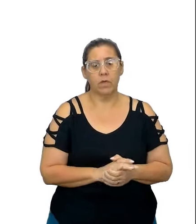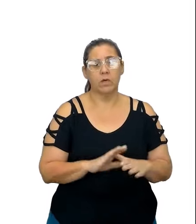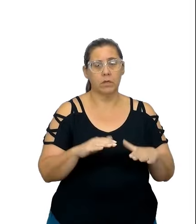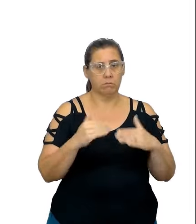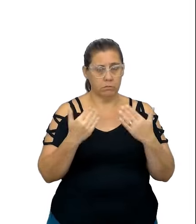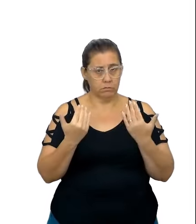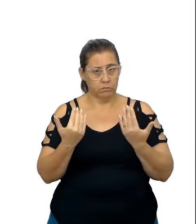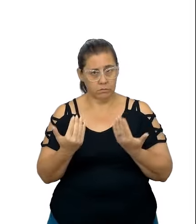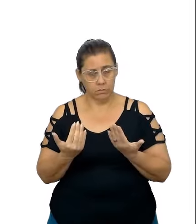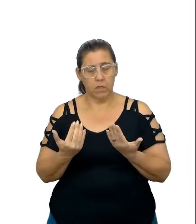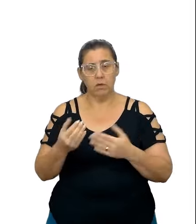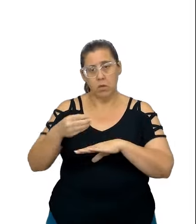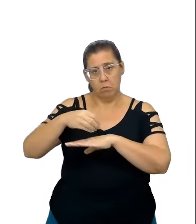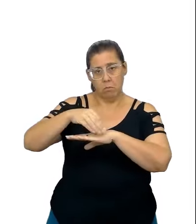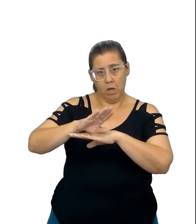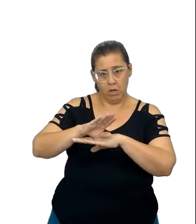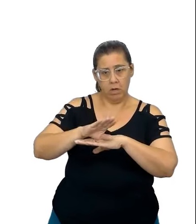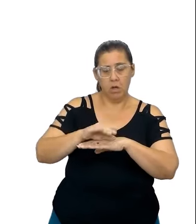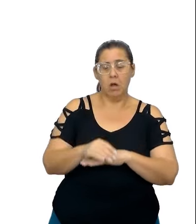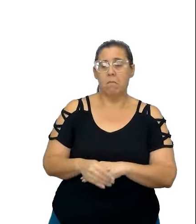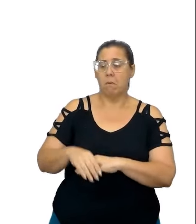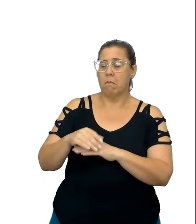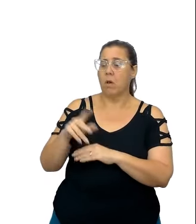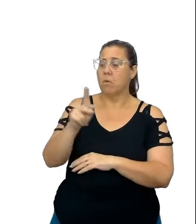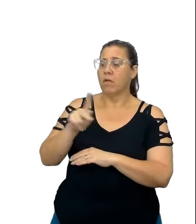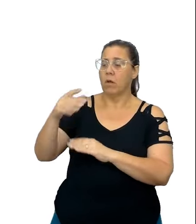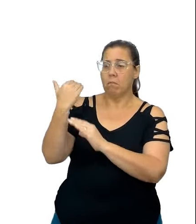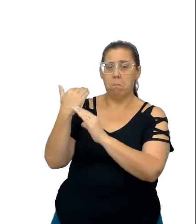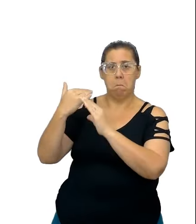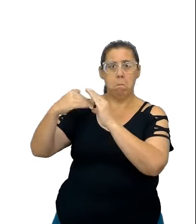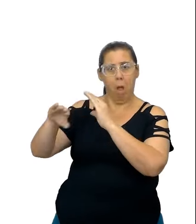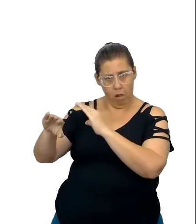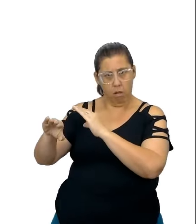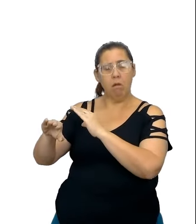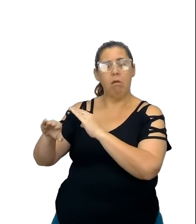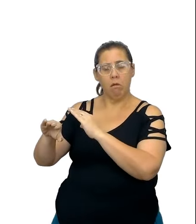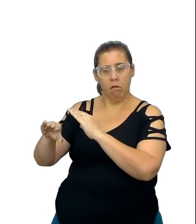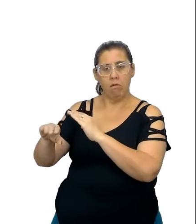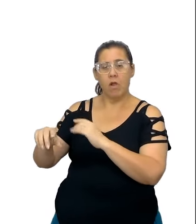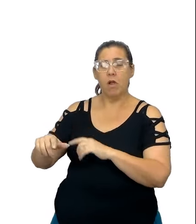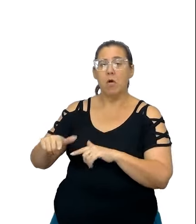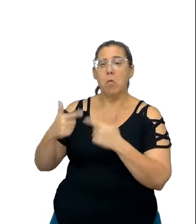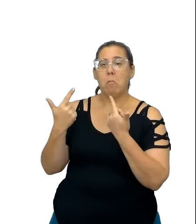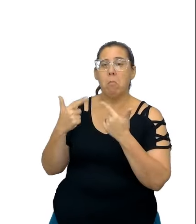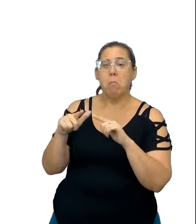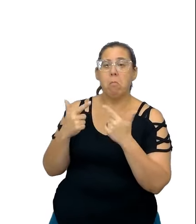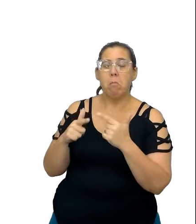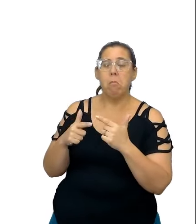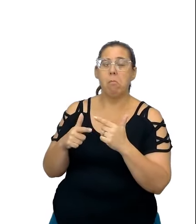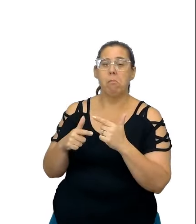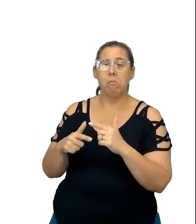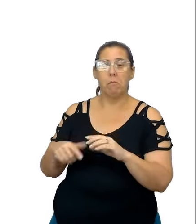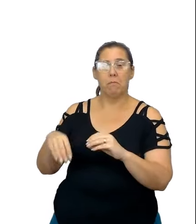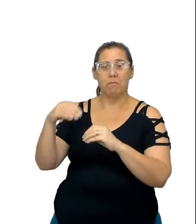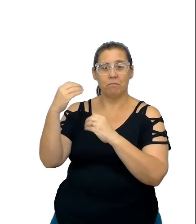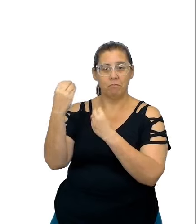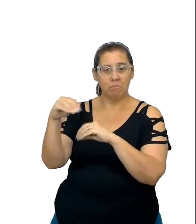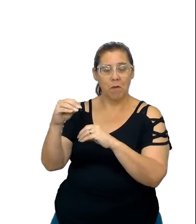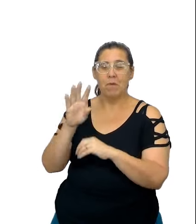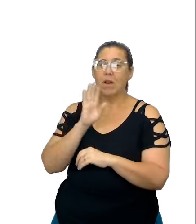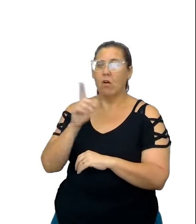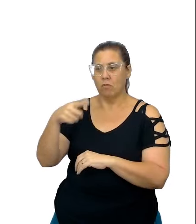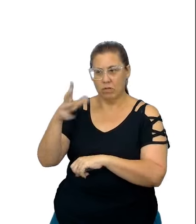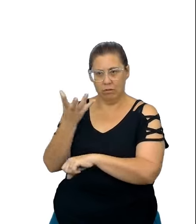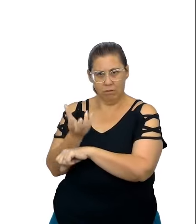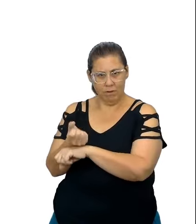aqui, seria assim uma sugestão, mande para o professor os memes mais legais que vocês já encontraram, que vocês têm